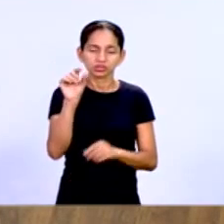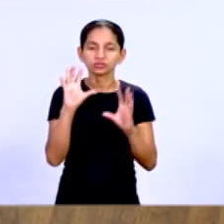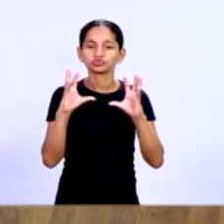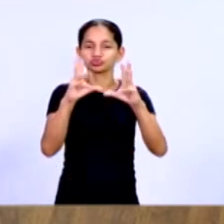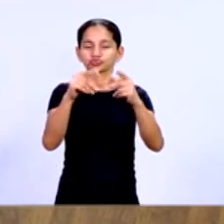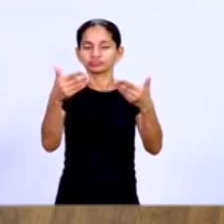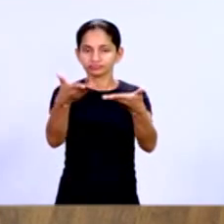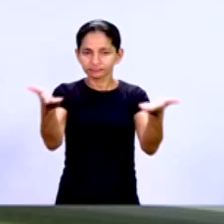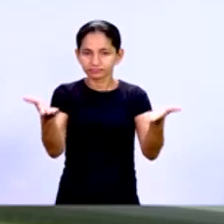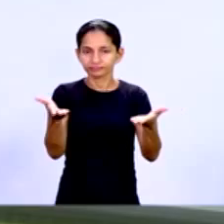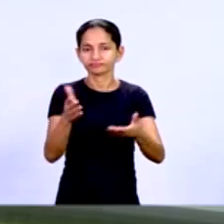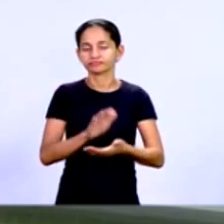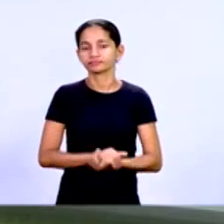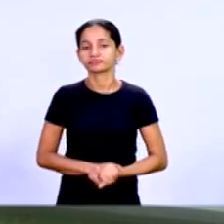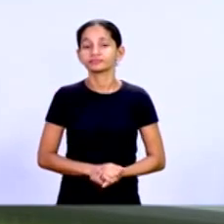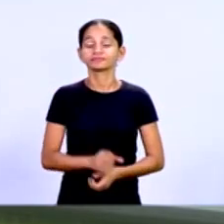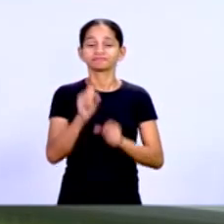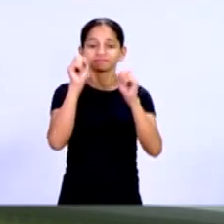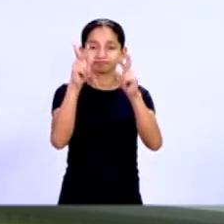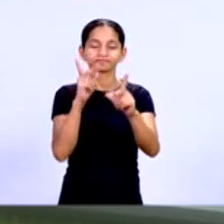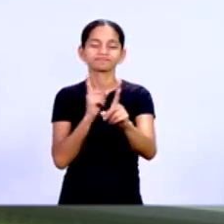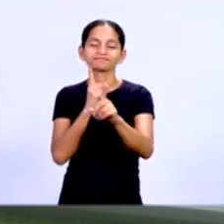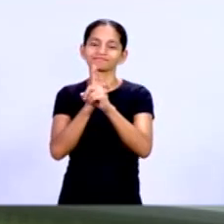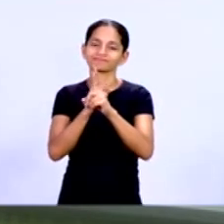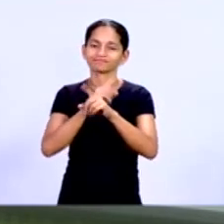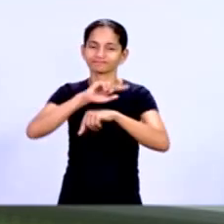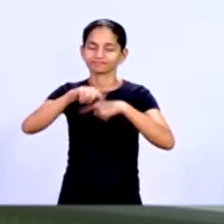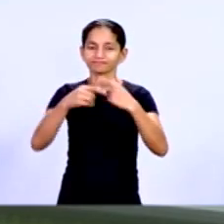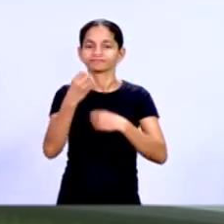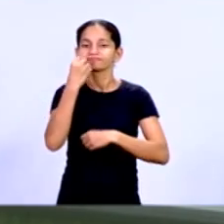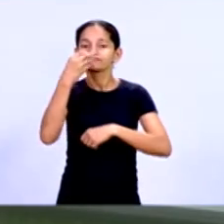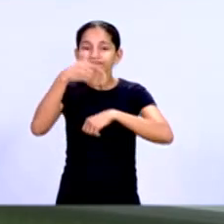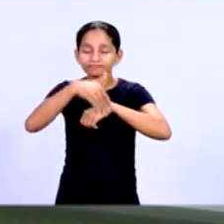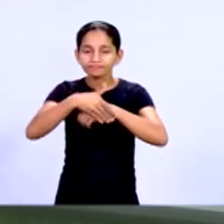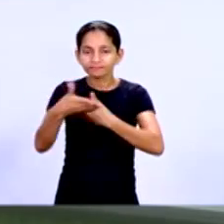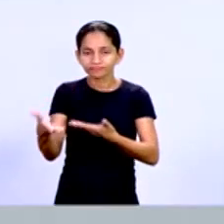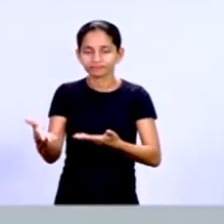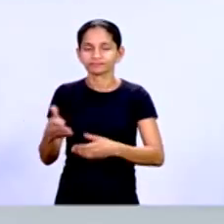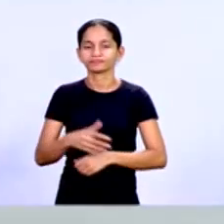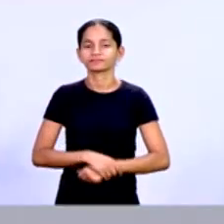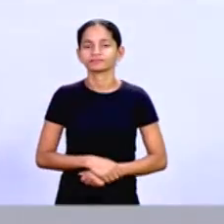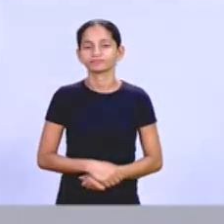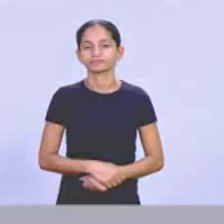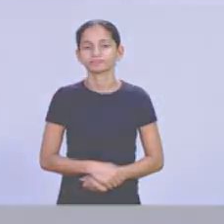para todos vocês. Ok, pessoal, até um próximo encontro então. Uma boa prova para todos.